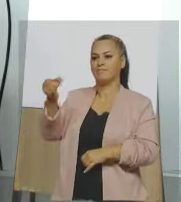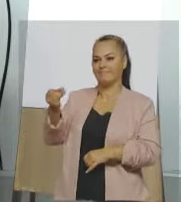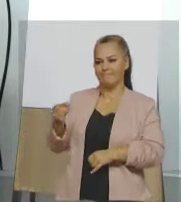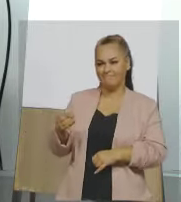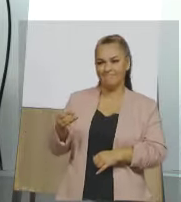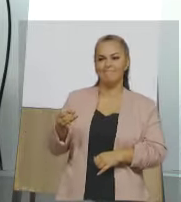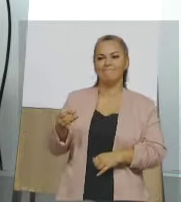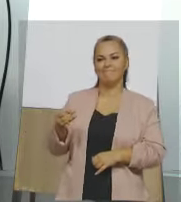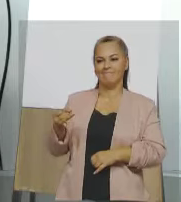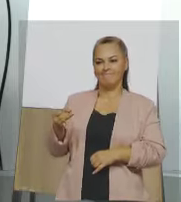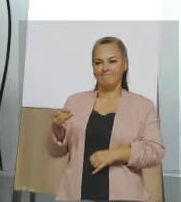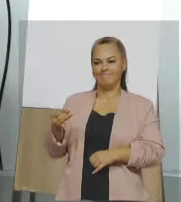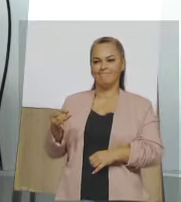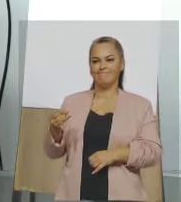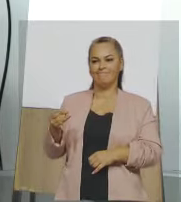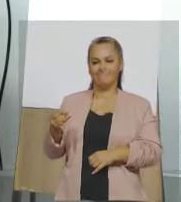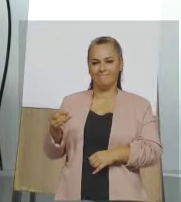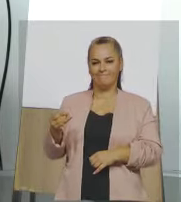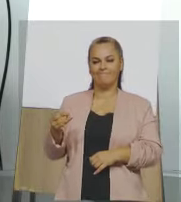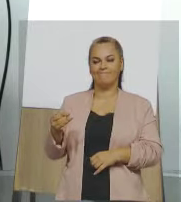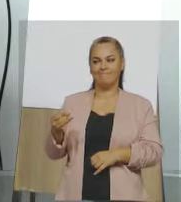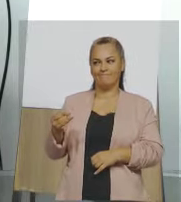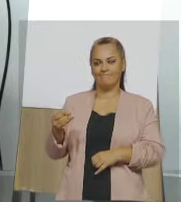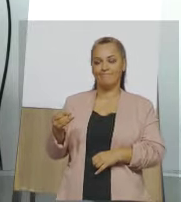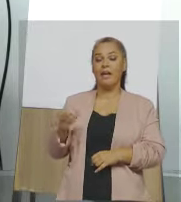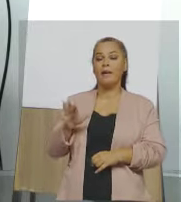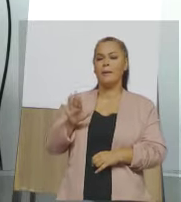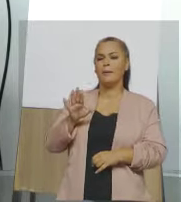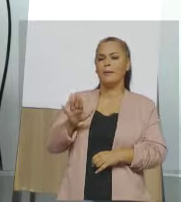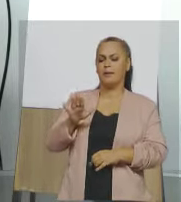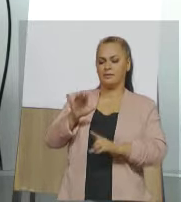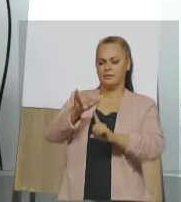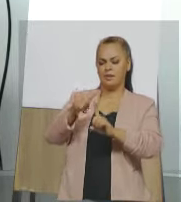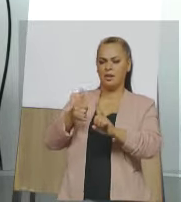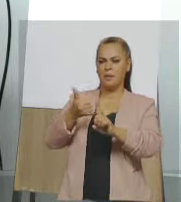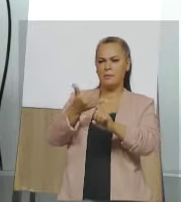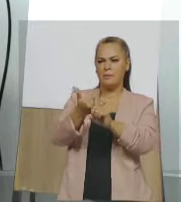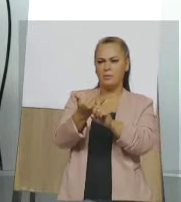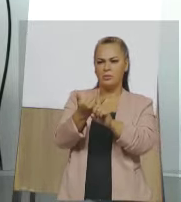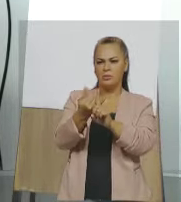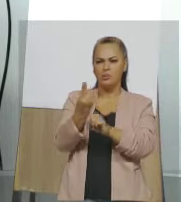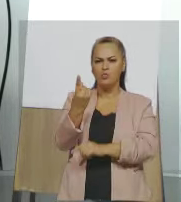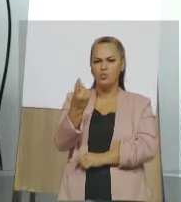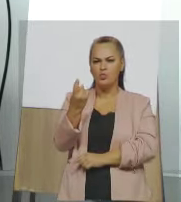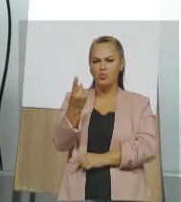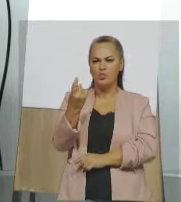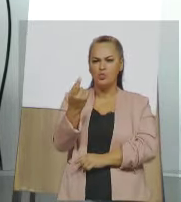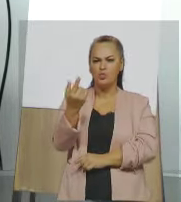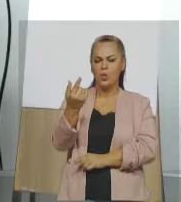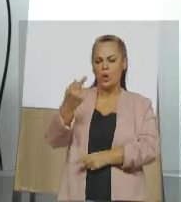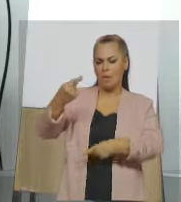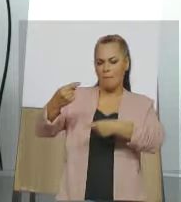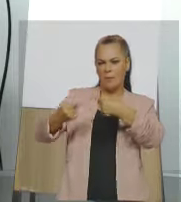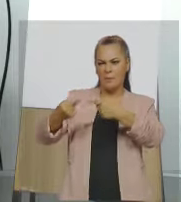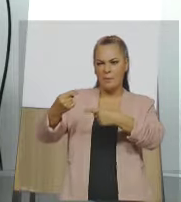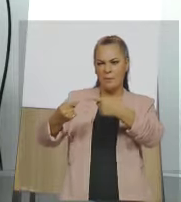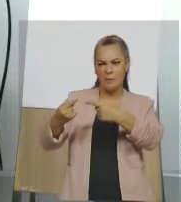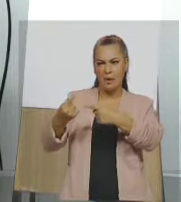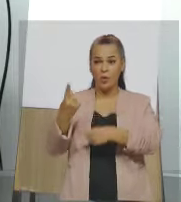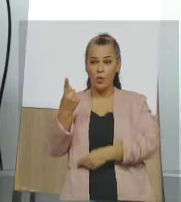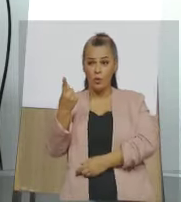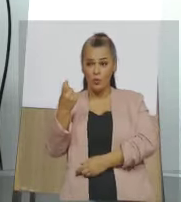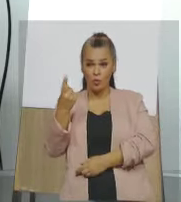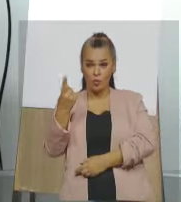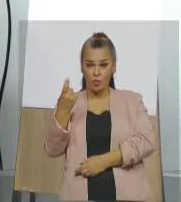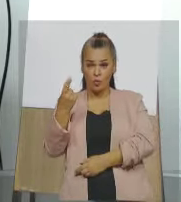o que diferencia o bullying é essa recorrência. Não é uma discussãozinha que você tem, uma piadinha que você escuta, não,